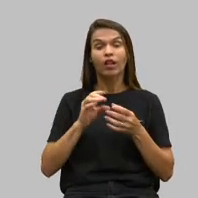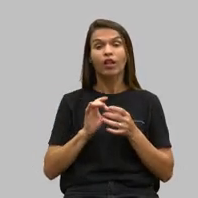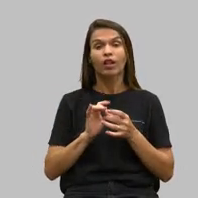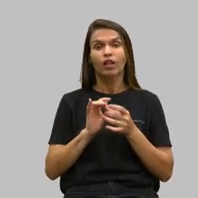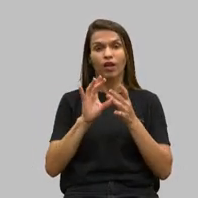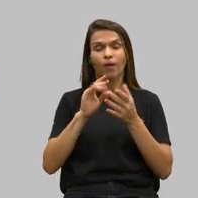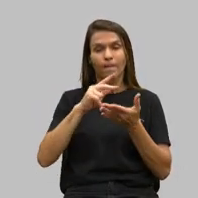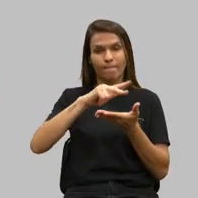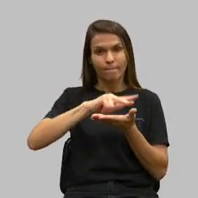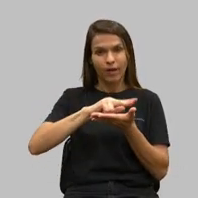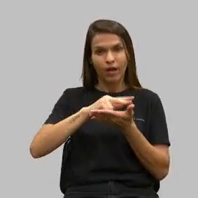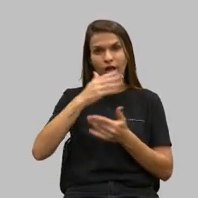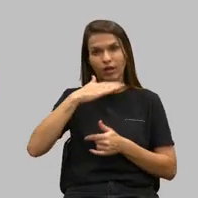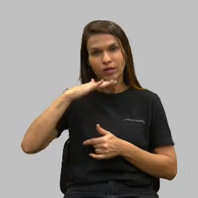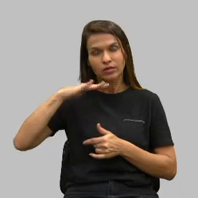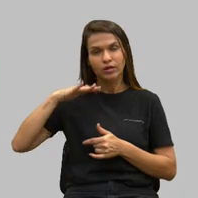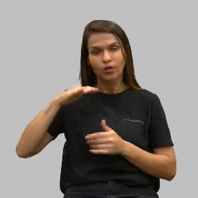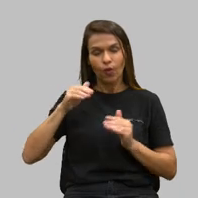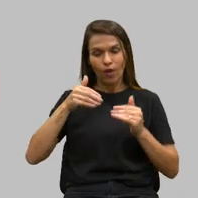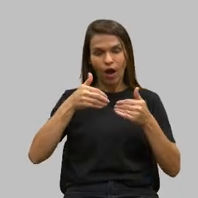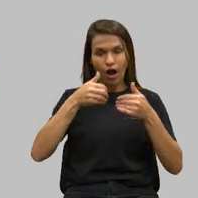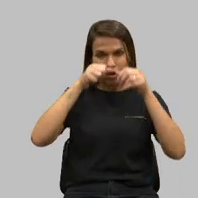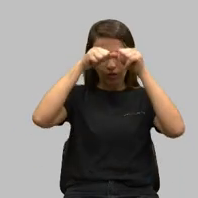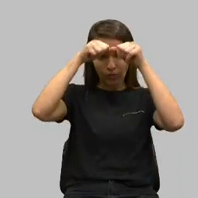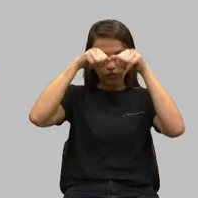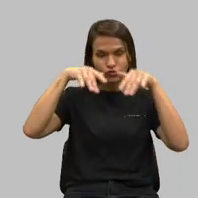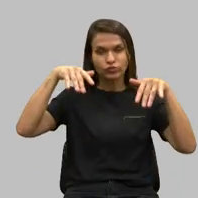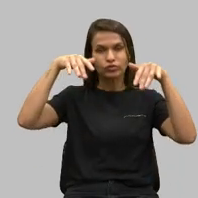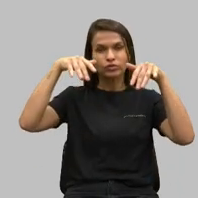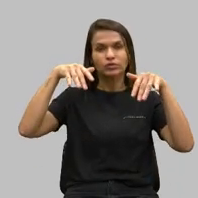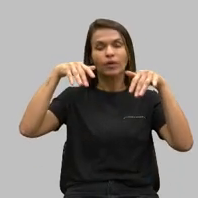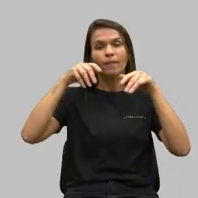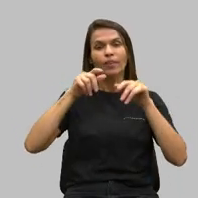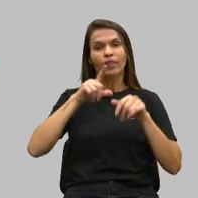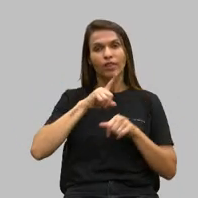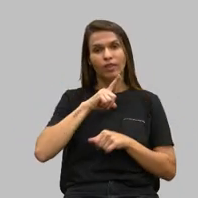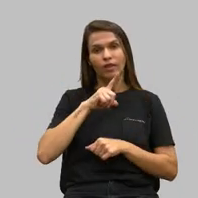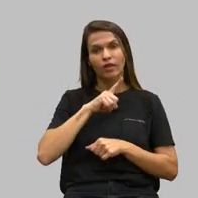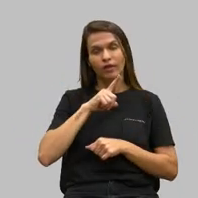às crianças com espectro autista, poder ter